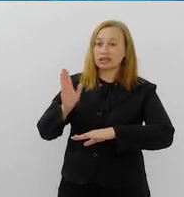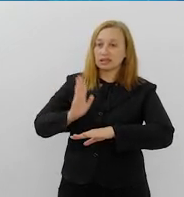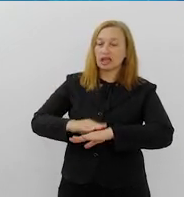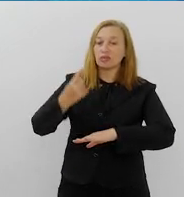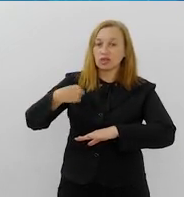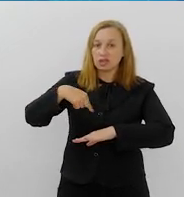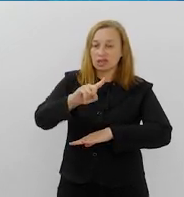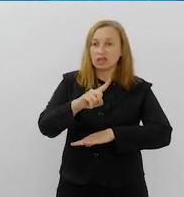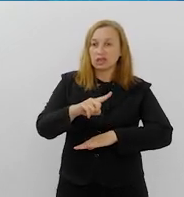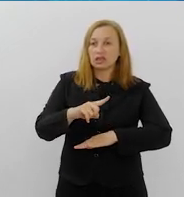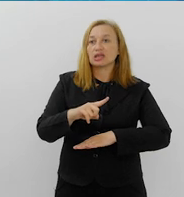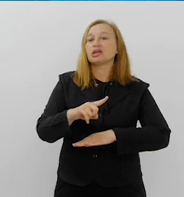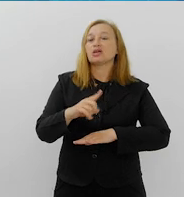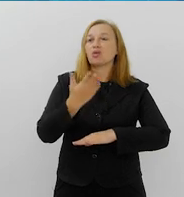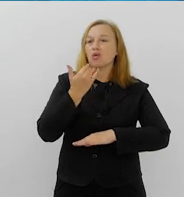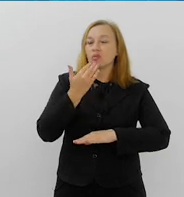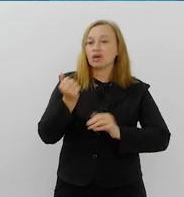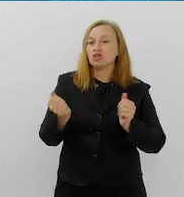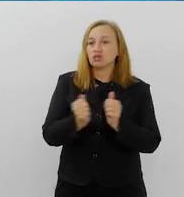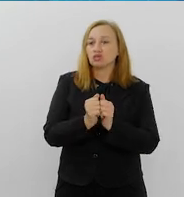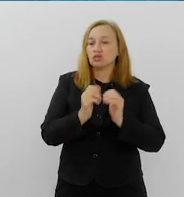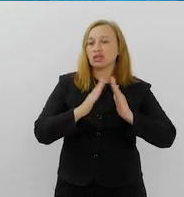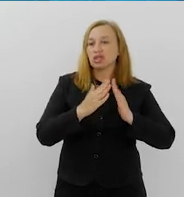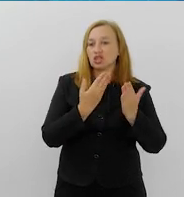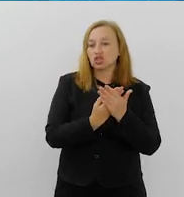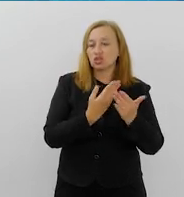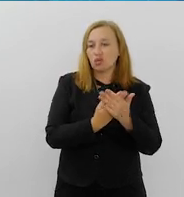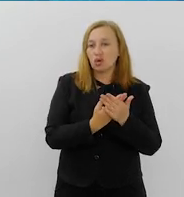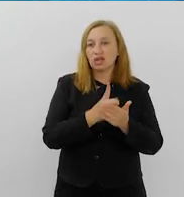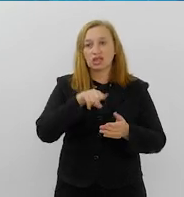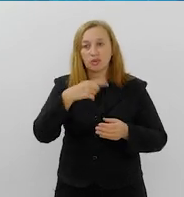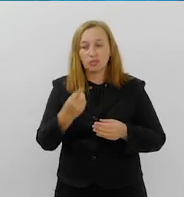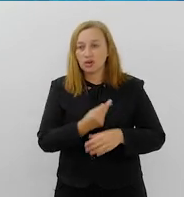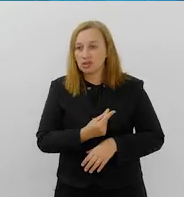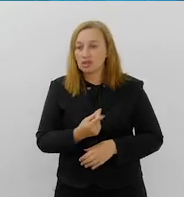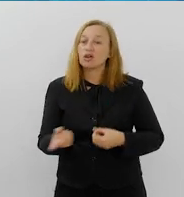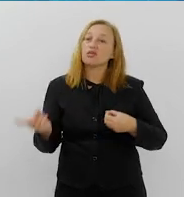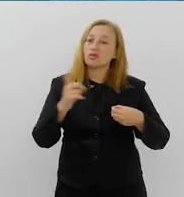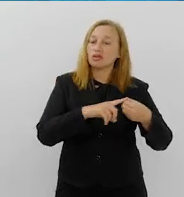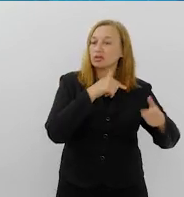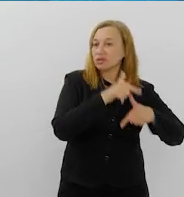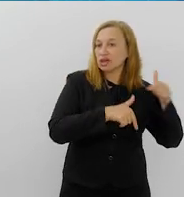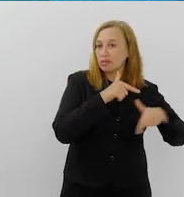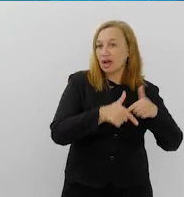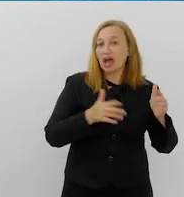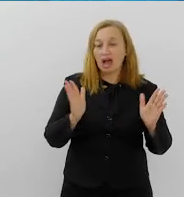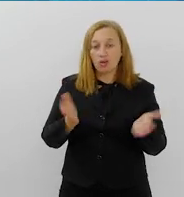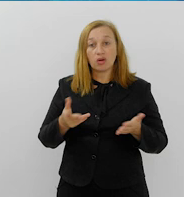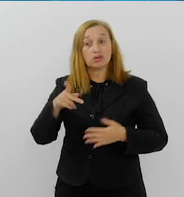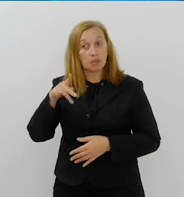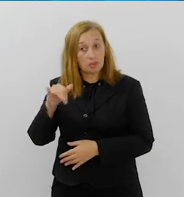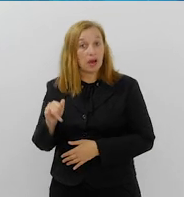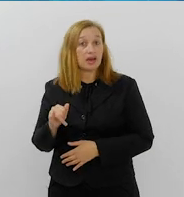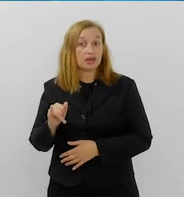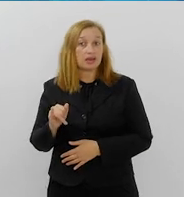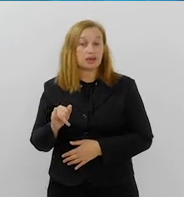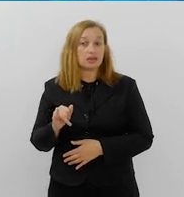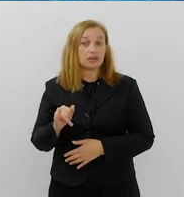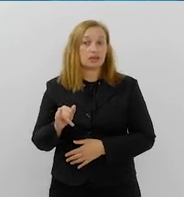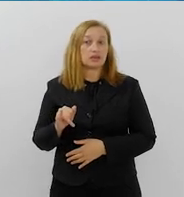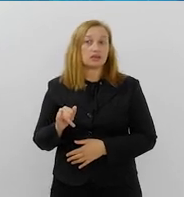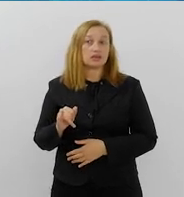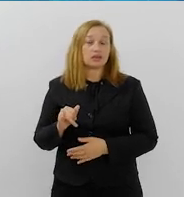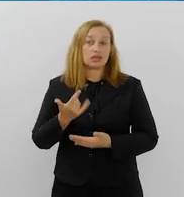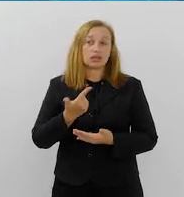vão na escola e almoçam com o filho lá, né? E depois vão embora. Então, agora são pais que